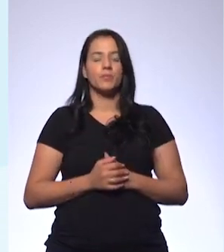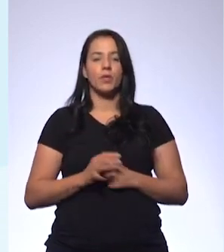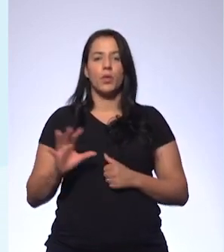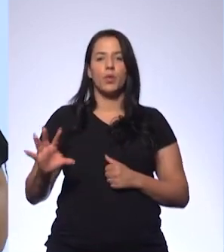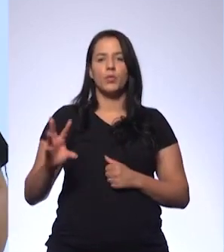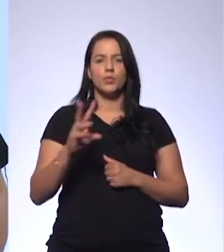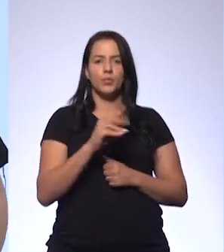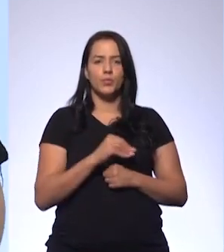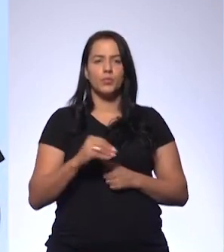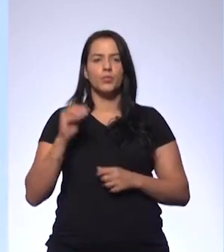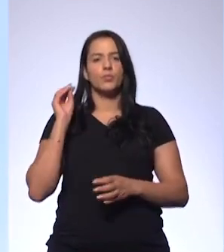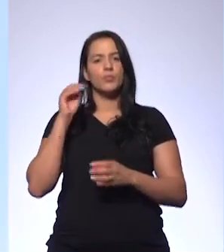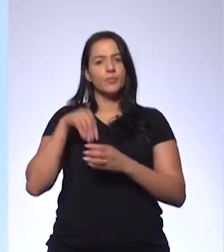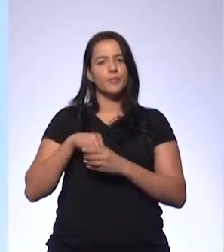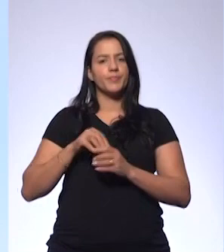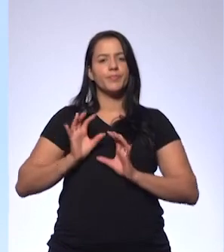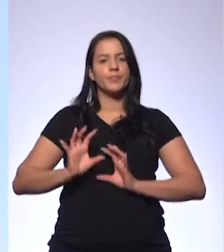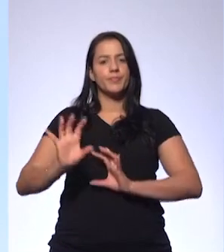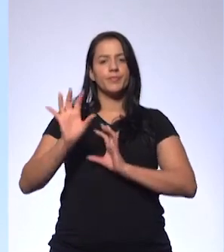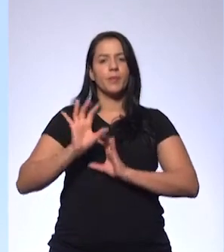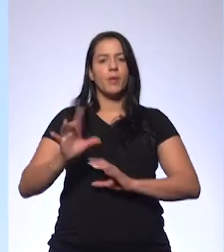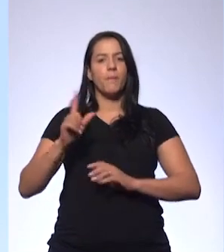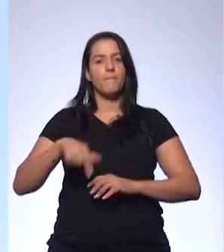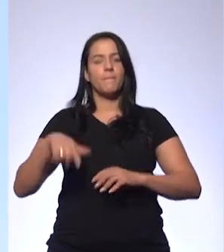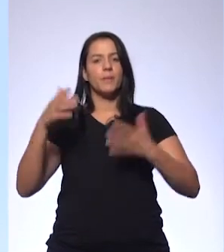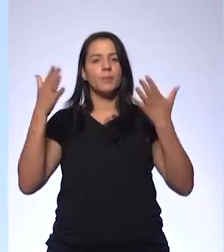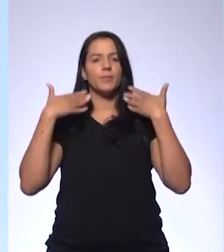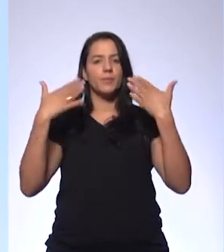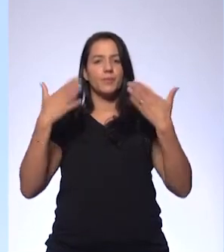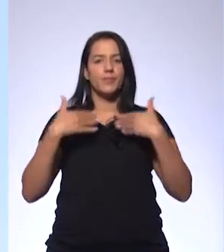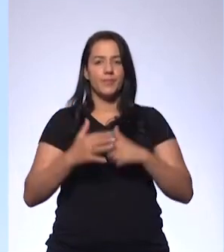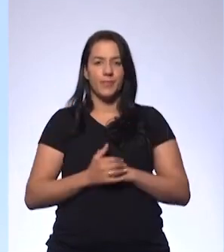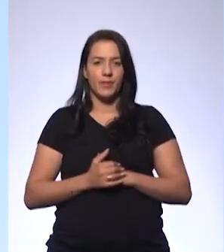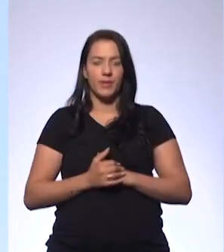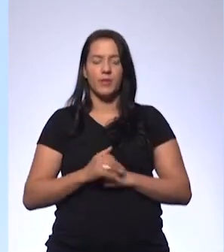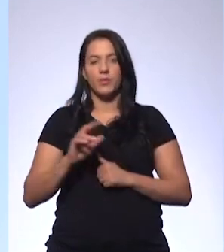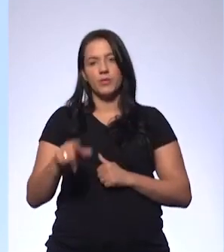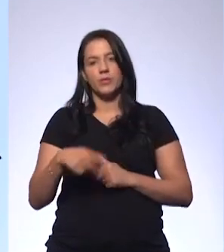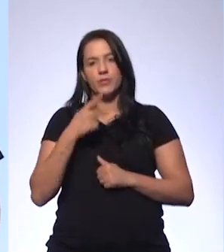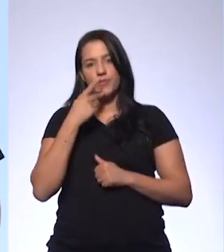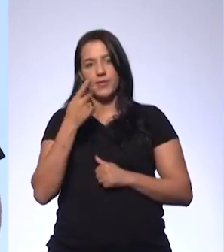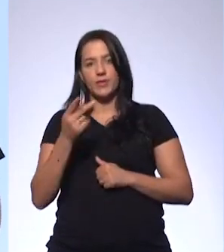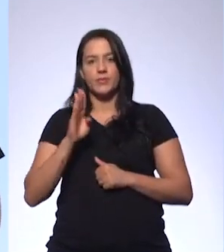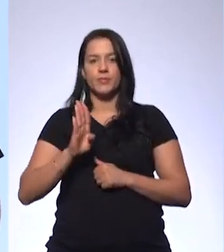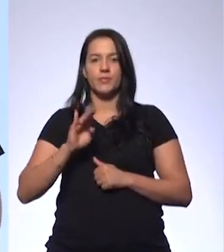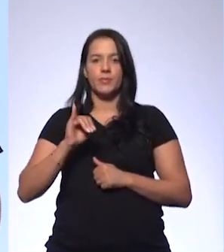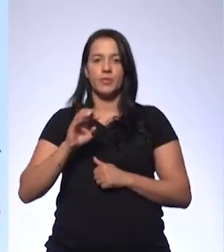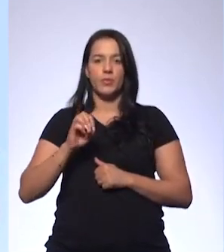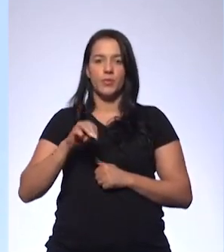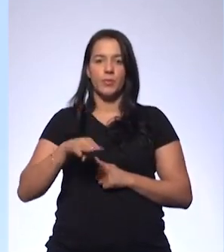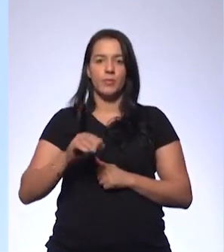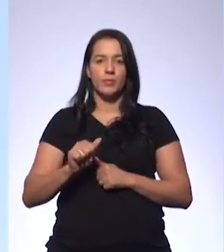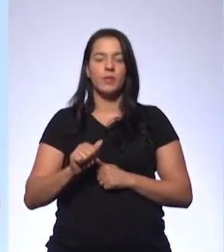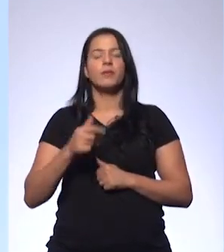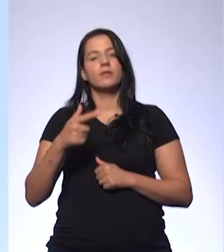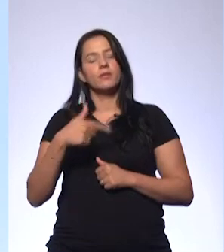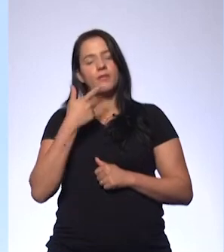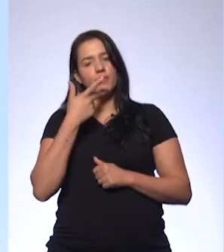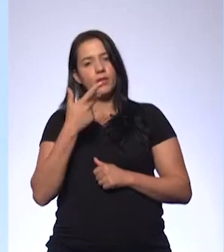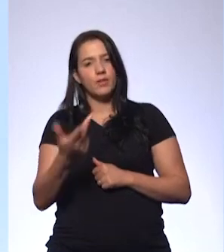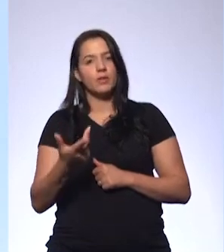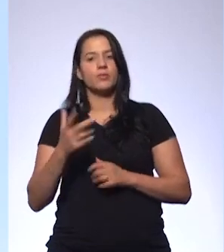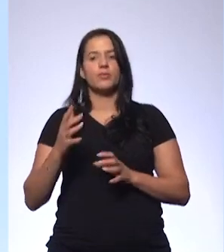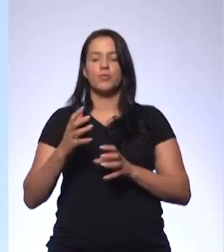tudo isso sendo influenciado pelo clima, né? Então, quando a gente fala num bioma, a gente está falando aí justamente nessa